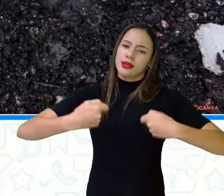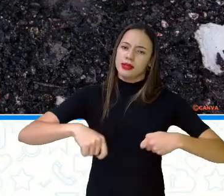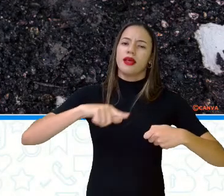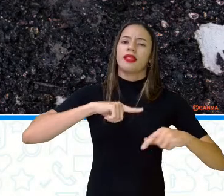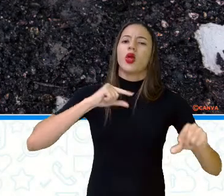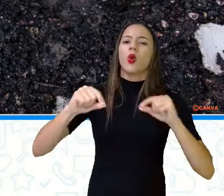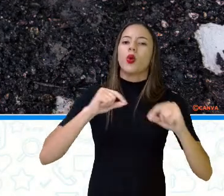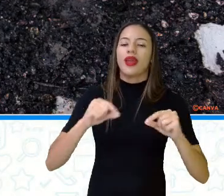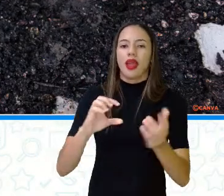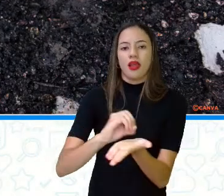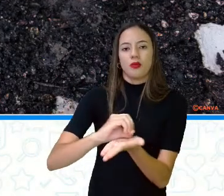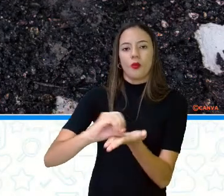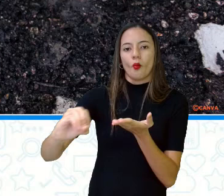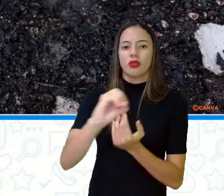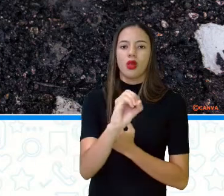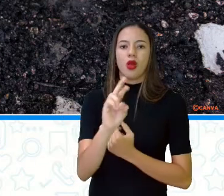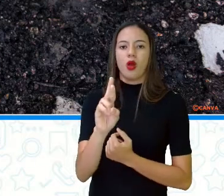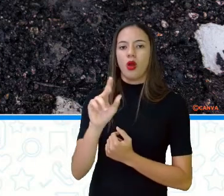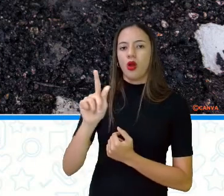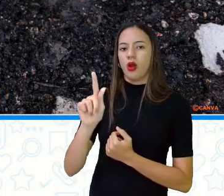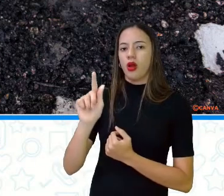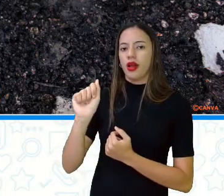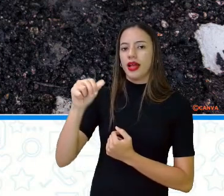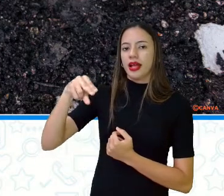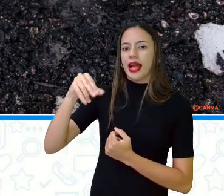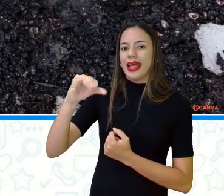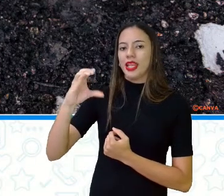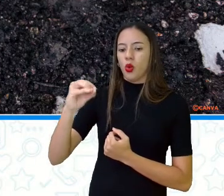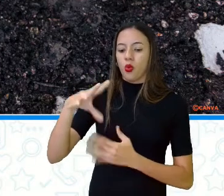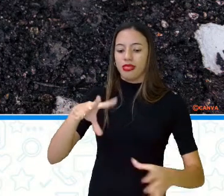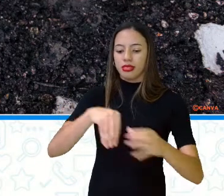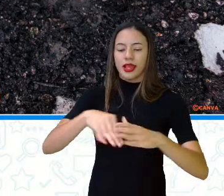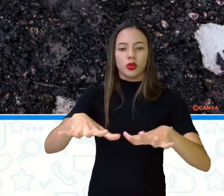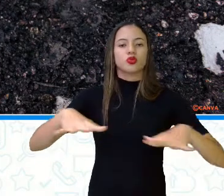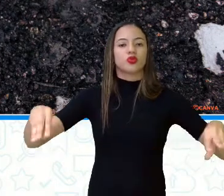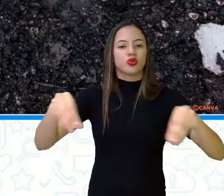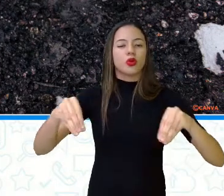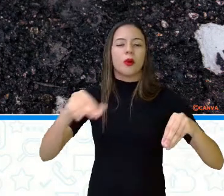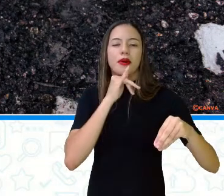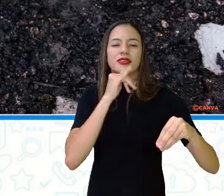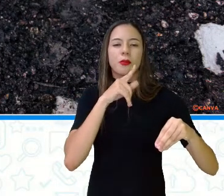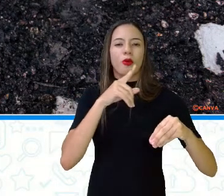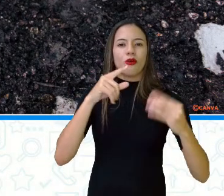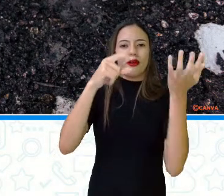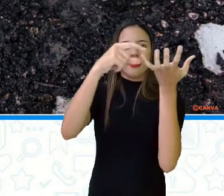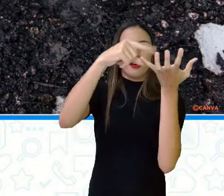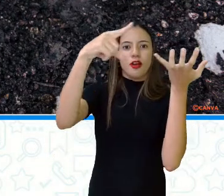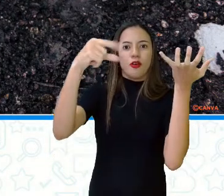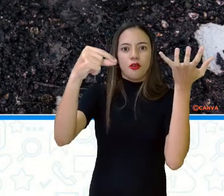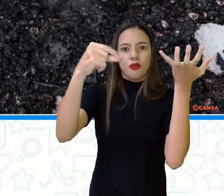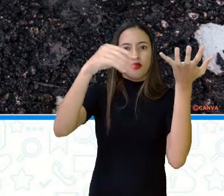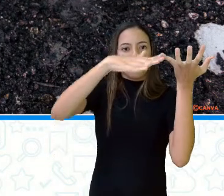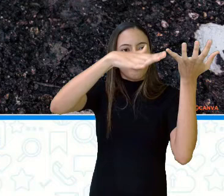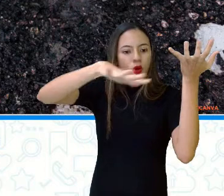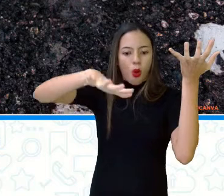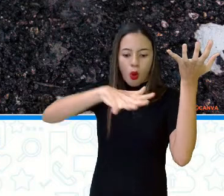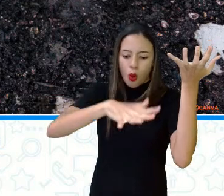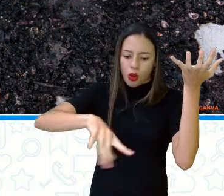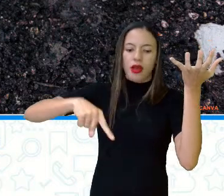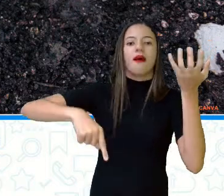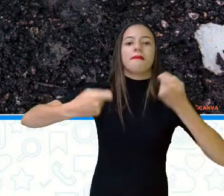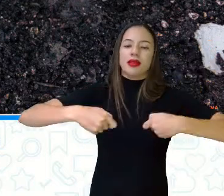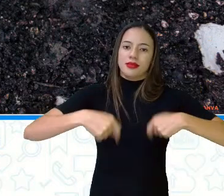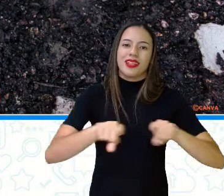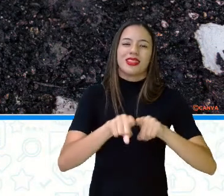matéria orgânica também no solo. Então, restos de folha, alimentos, e isso acontece de forma natural na